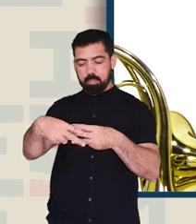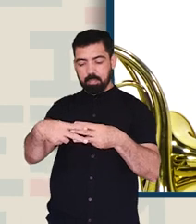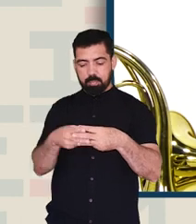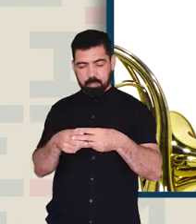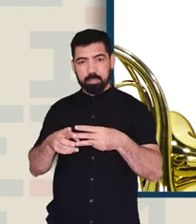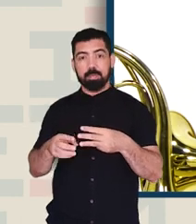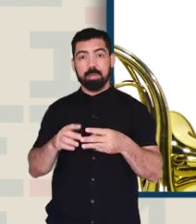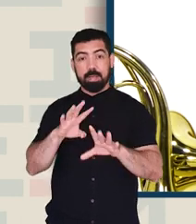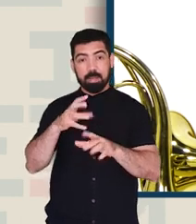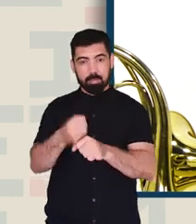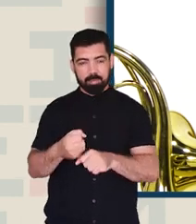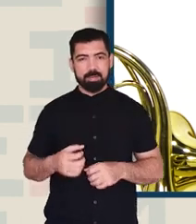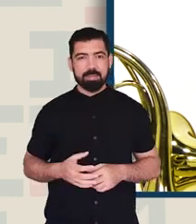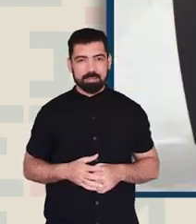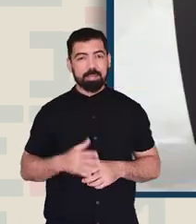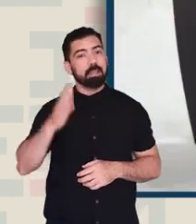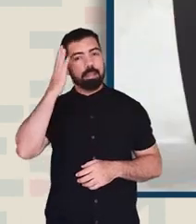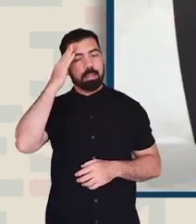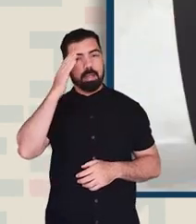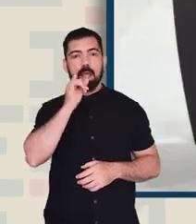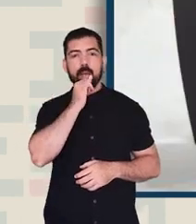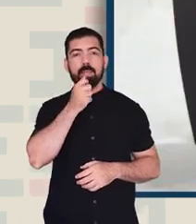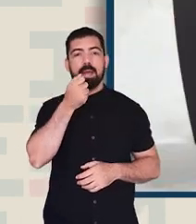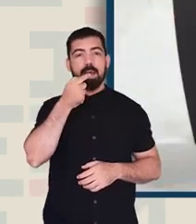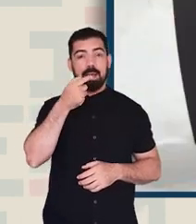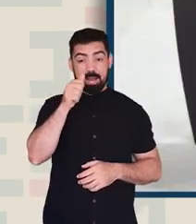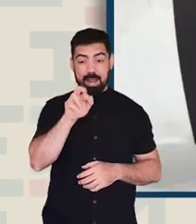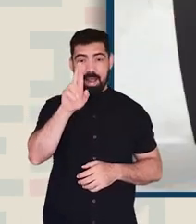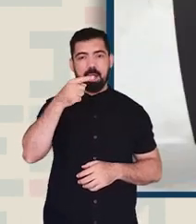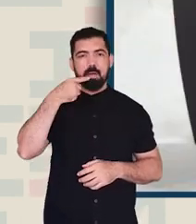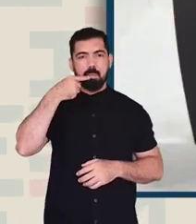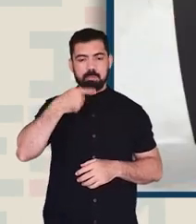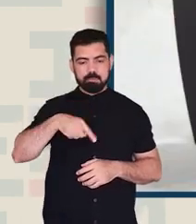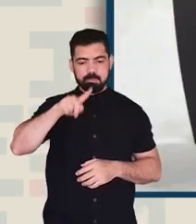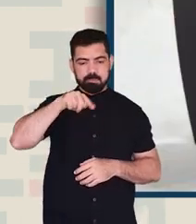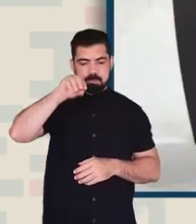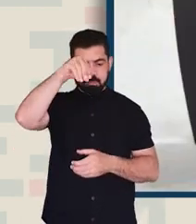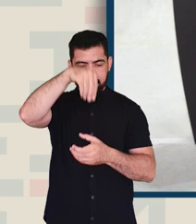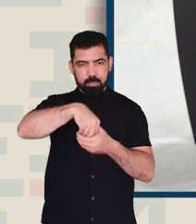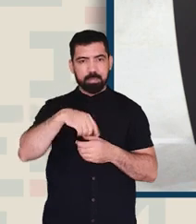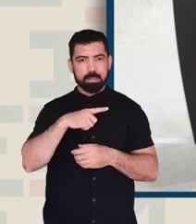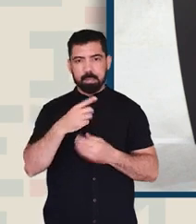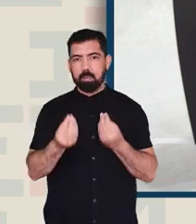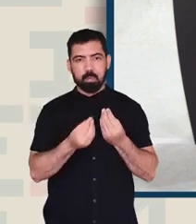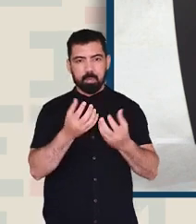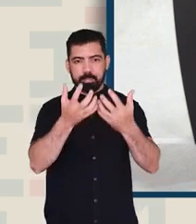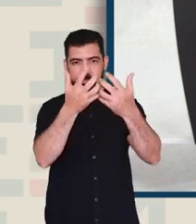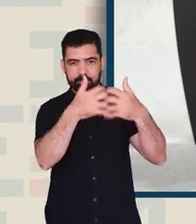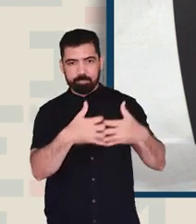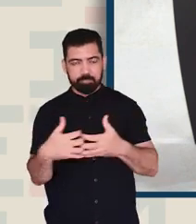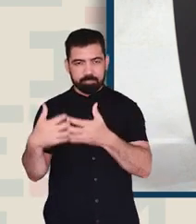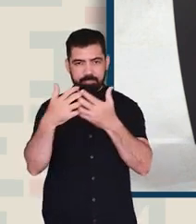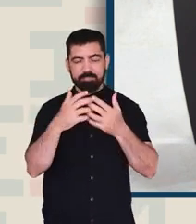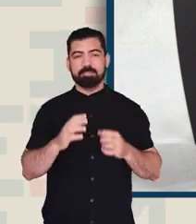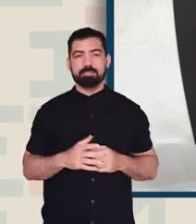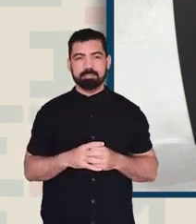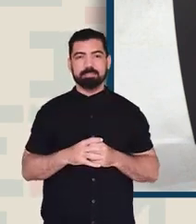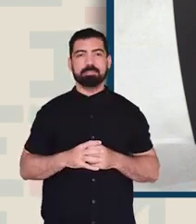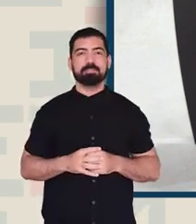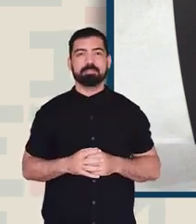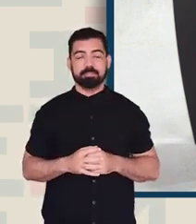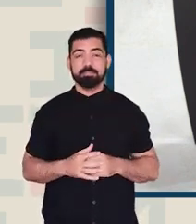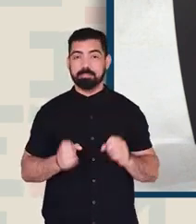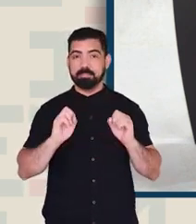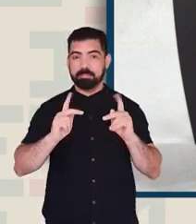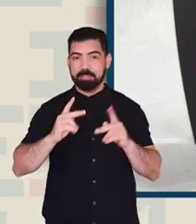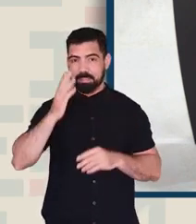entender exatamente para onde vai o ar nesse caminho aqui, nessa questão de alongar e de diminuir